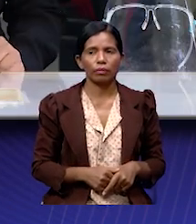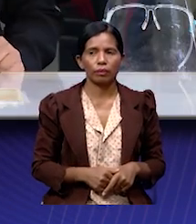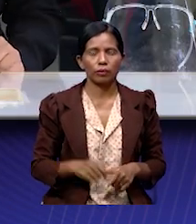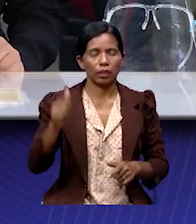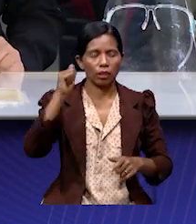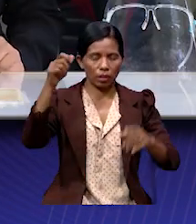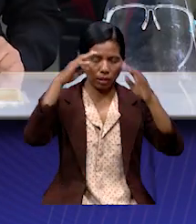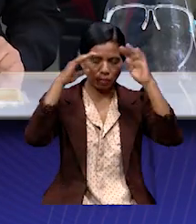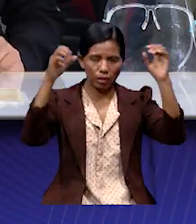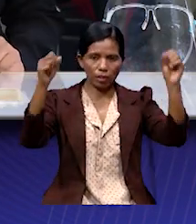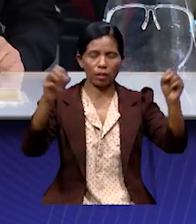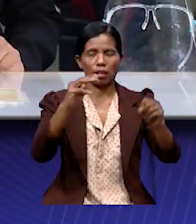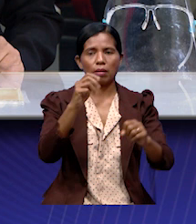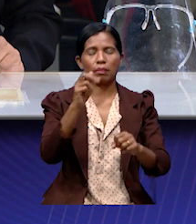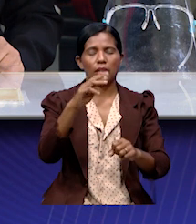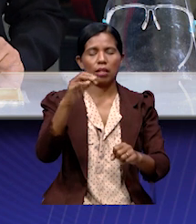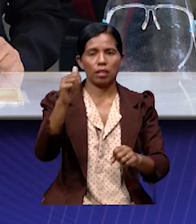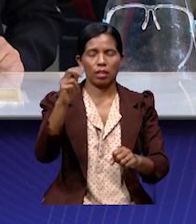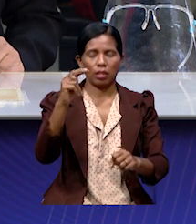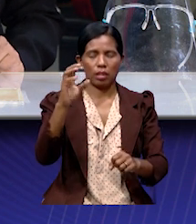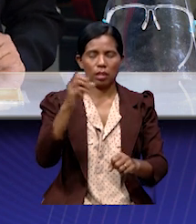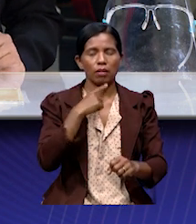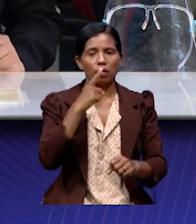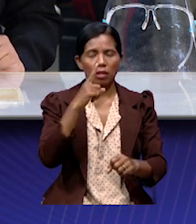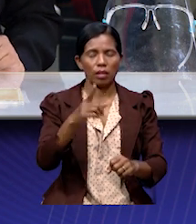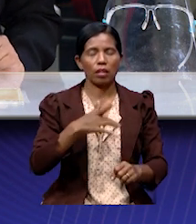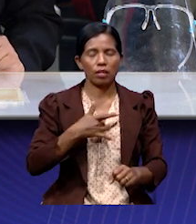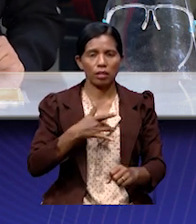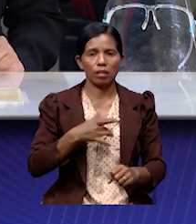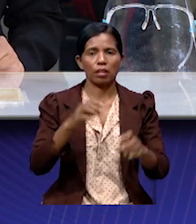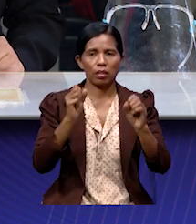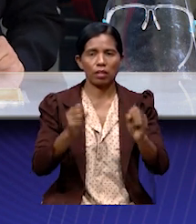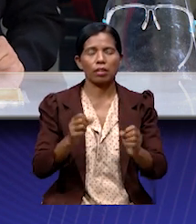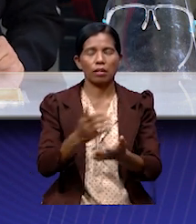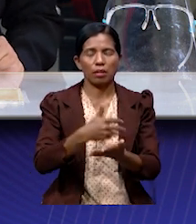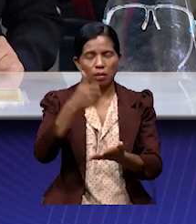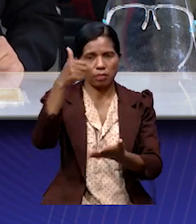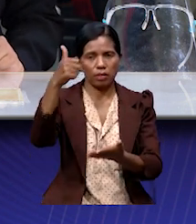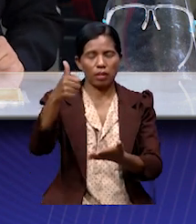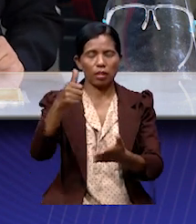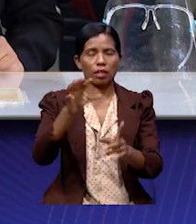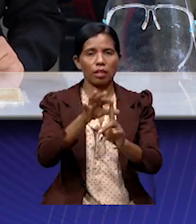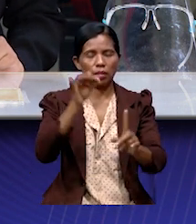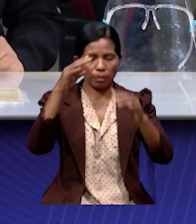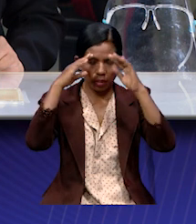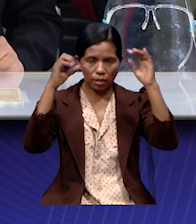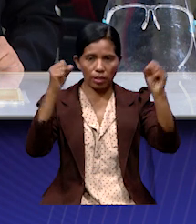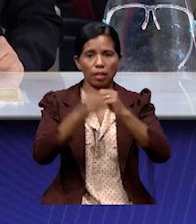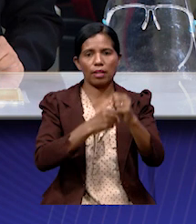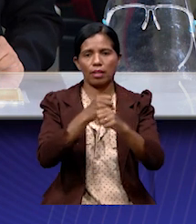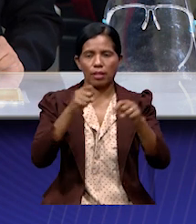Candidato Presidente da República, Mariano Hassanami Sabino, optimista semanang e eleição presidencial Tinangné.